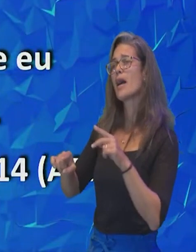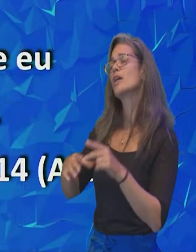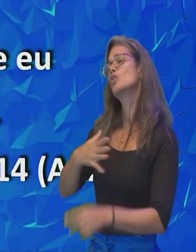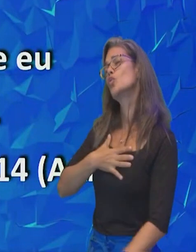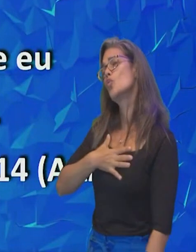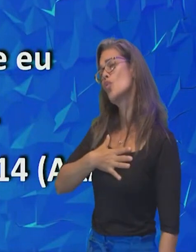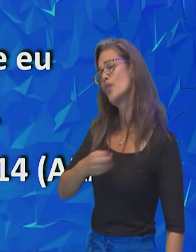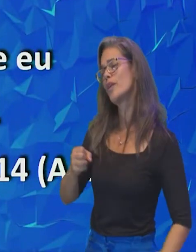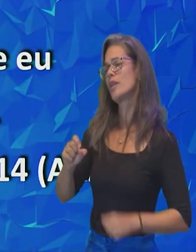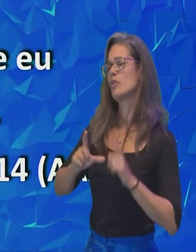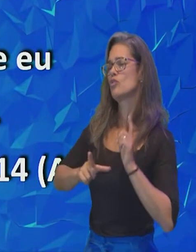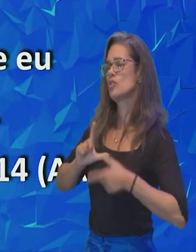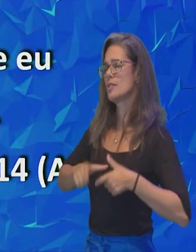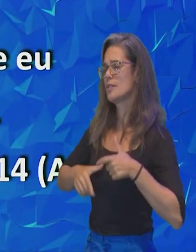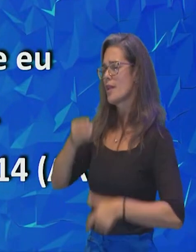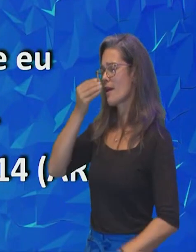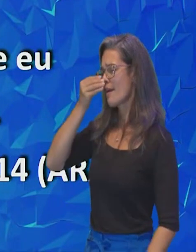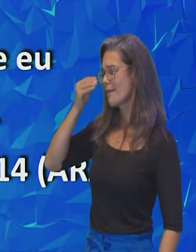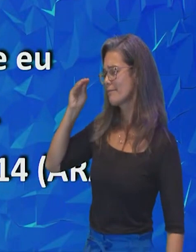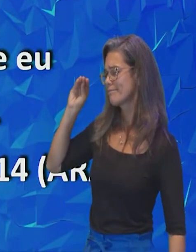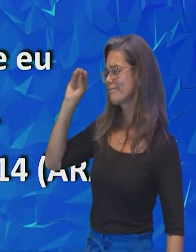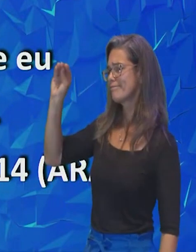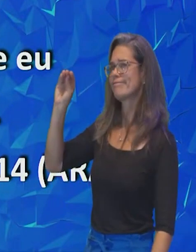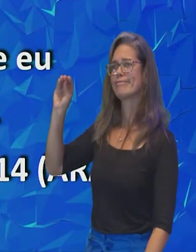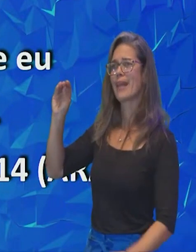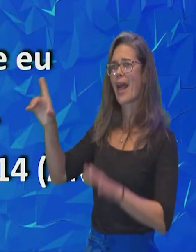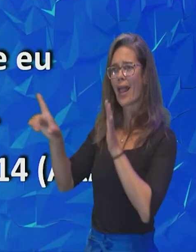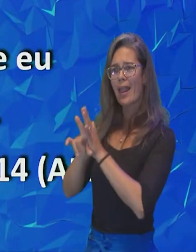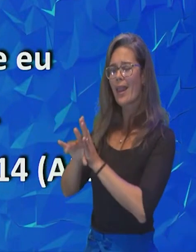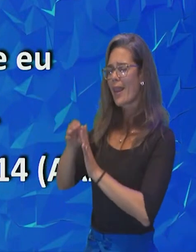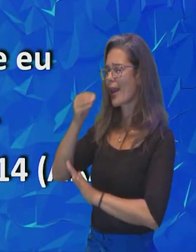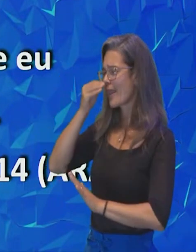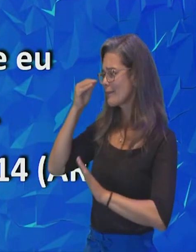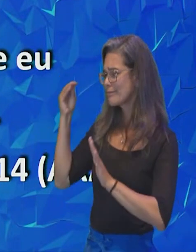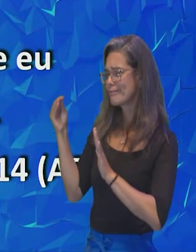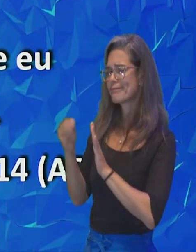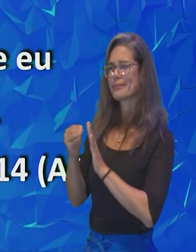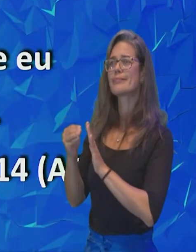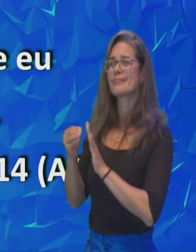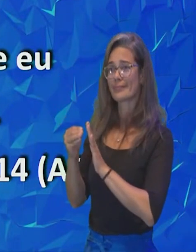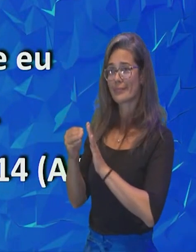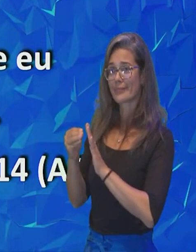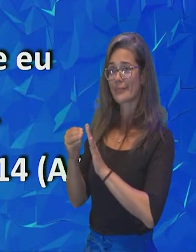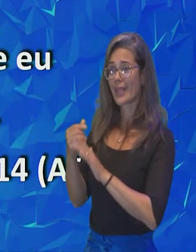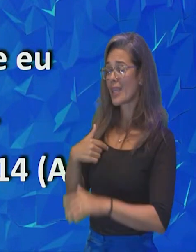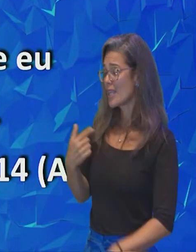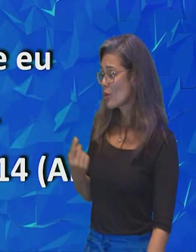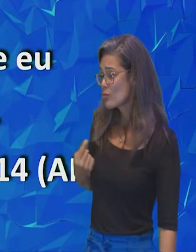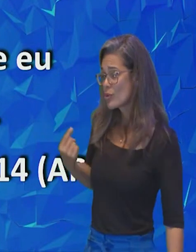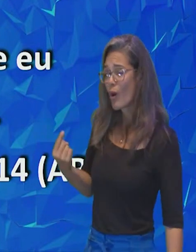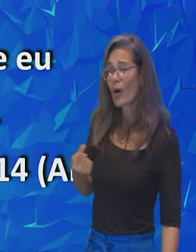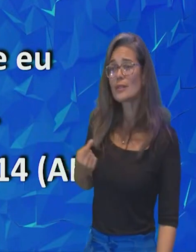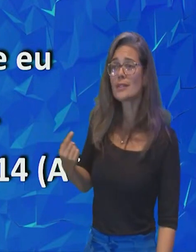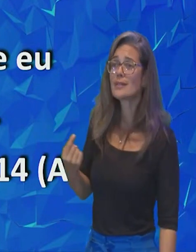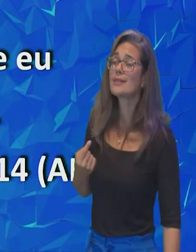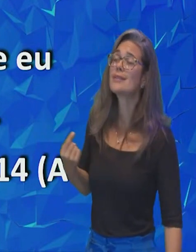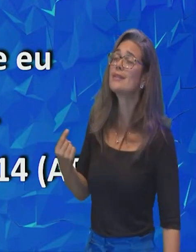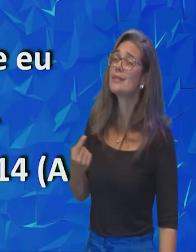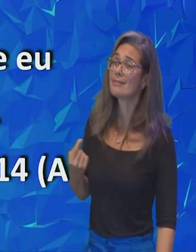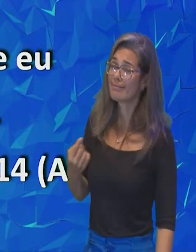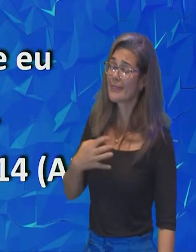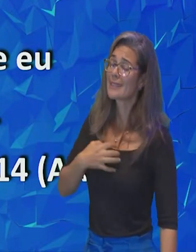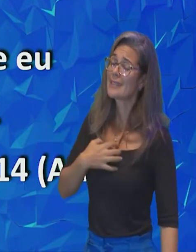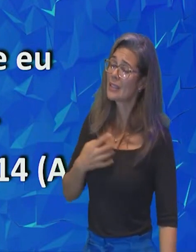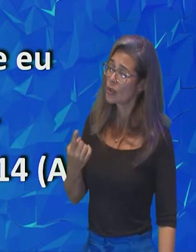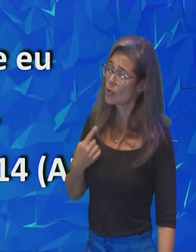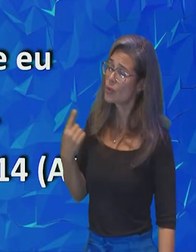deixaram a tua aliança, derribaram os teus altares, mataram os teus profetas à espada. Senhor, eu fiquei só, eu estou passando por solidão, e